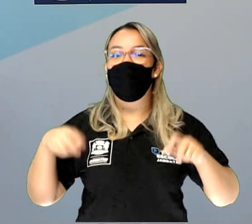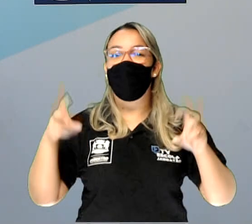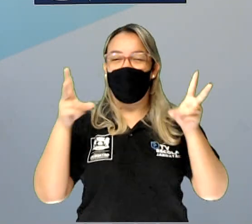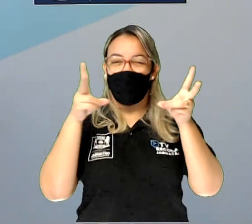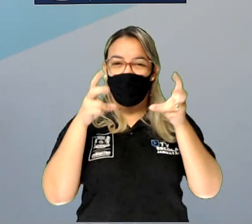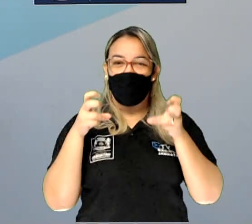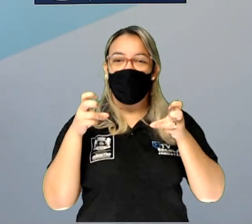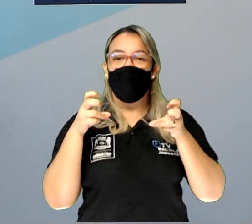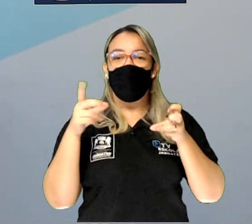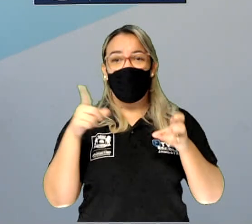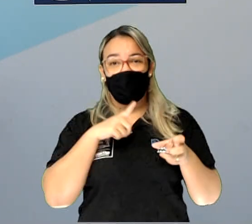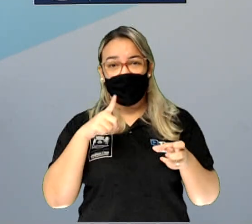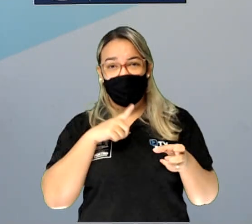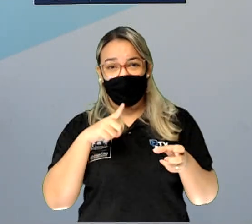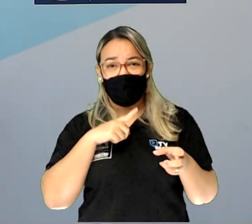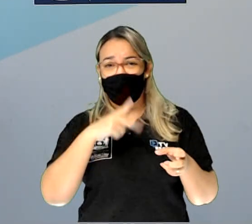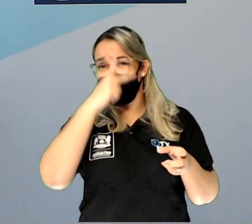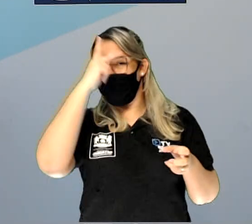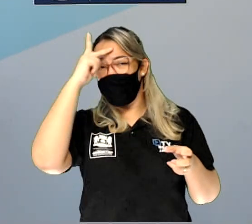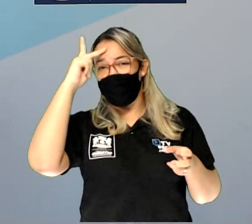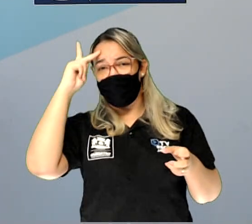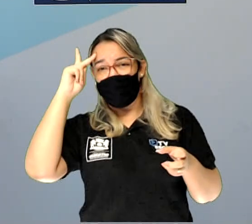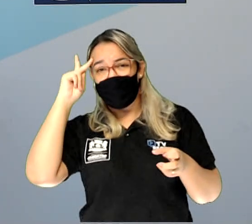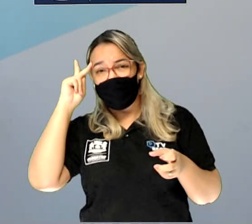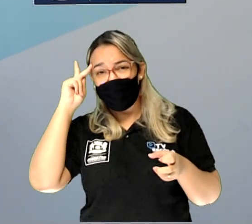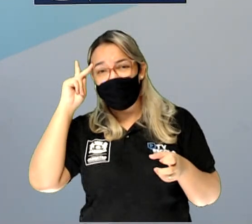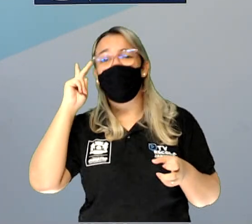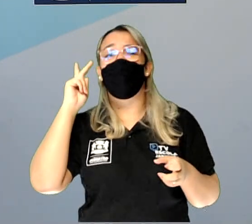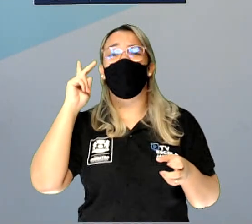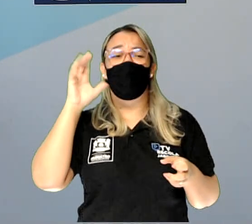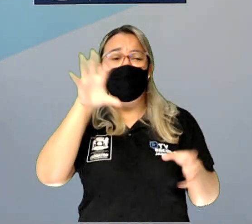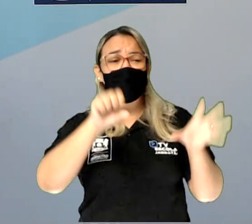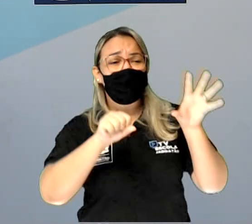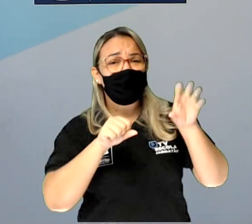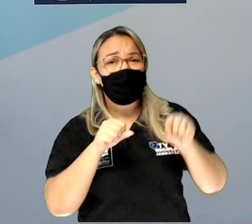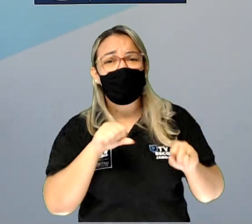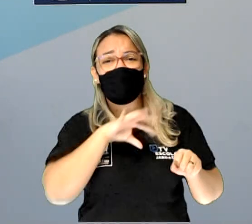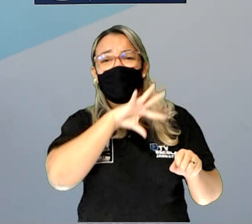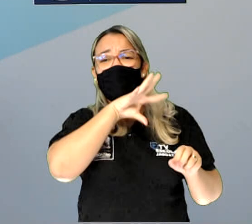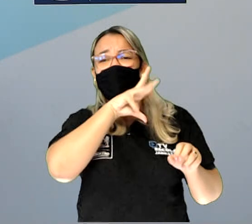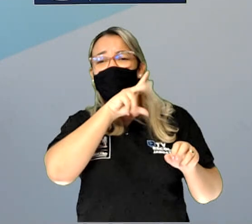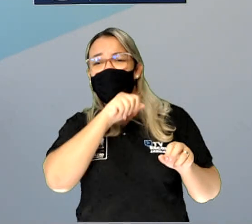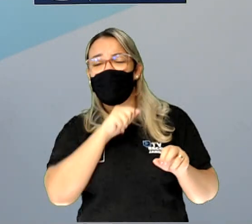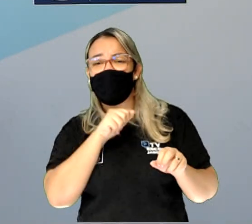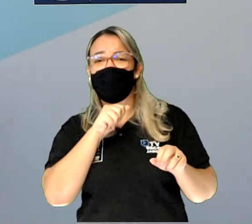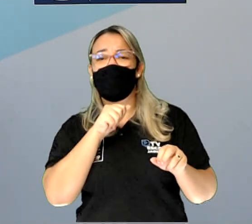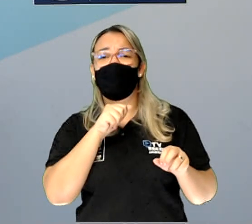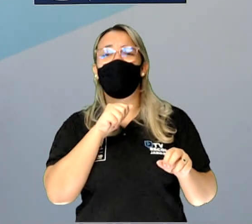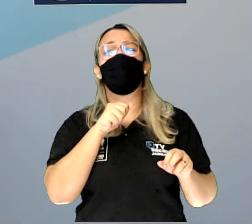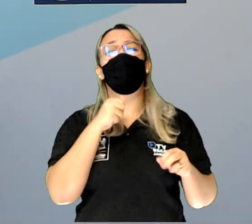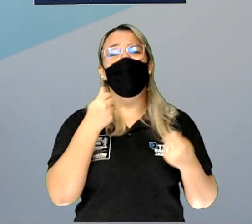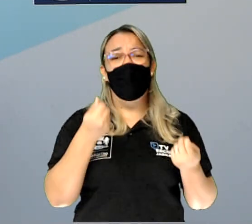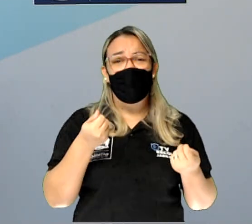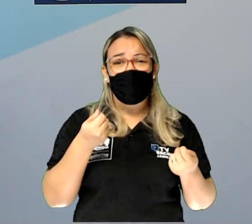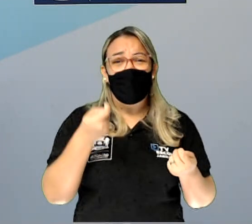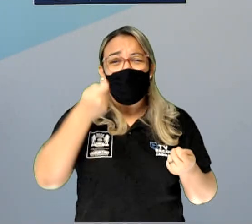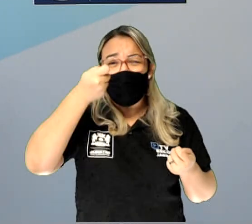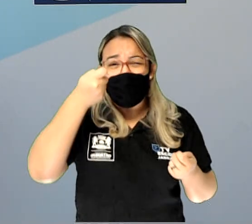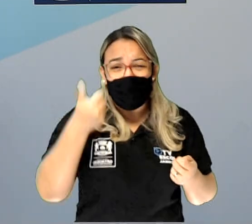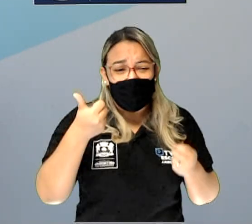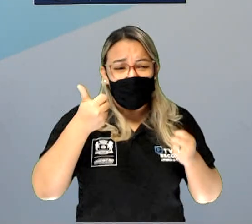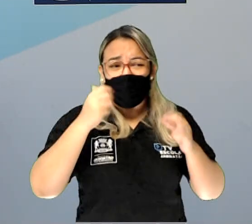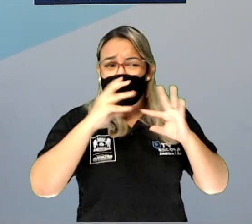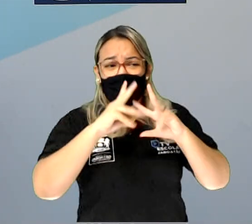que existem muitas pessoas que fazem tráfico de animais. Já ouviu falar nisso? E animais que estão prestes a entrar em